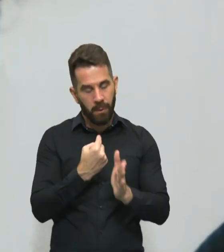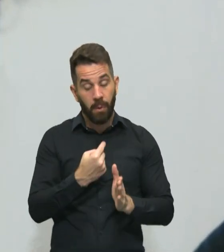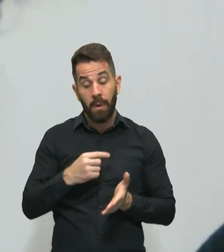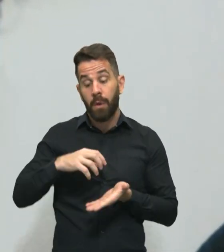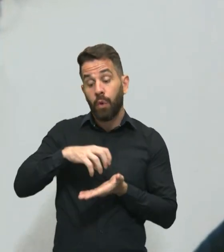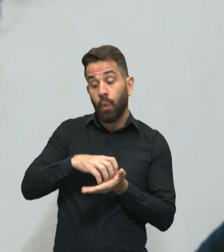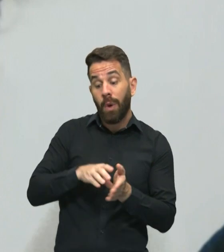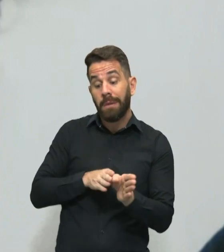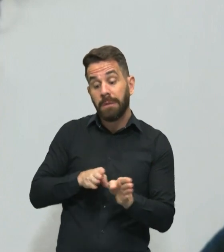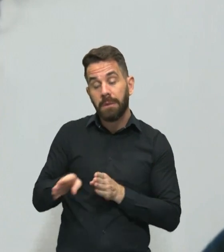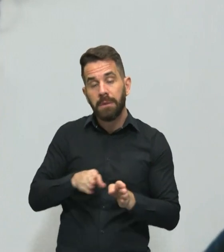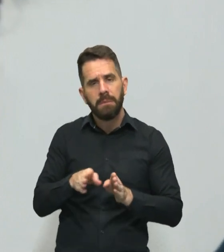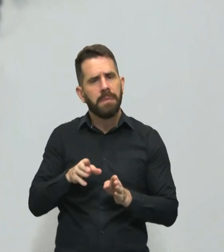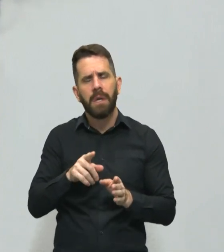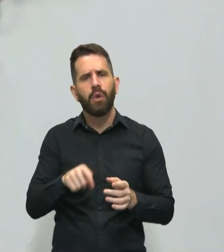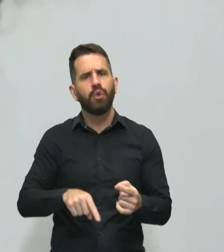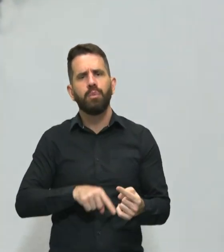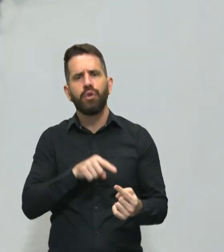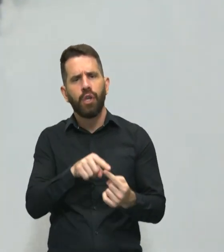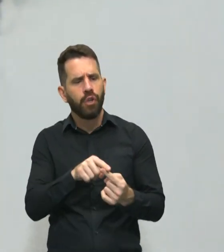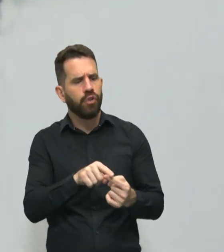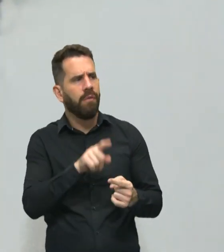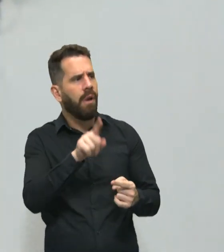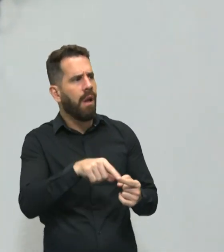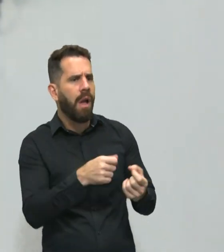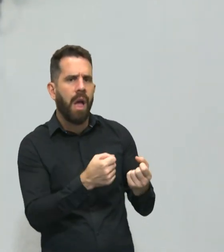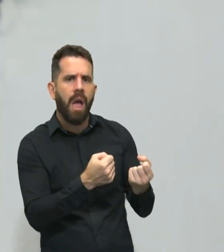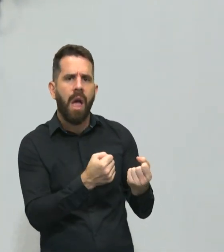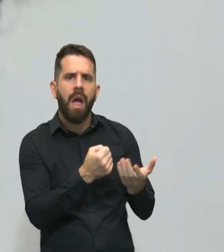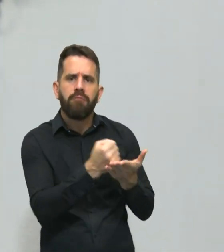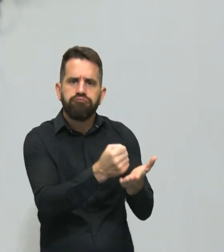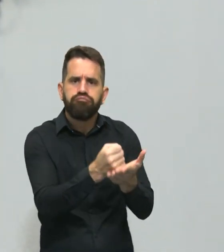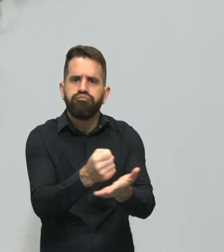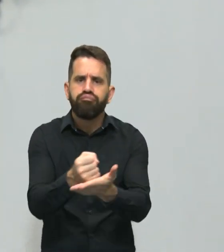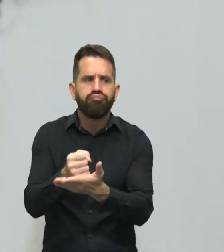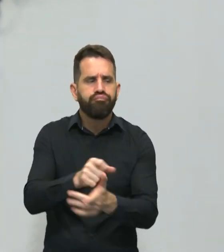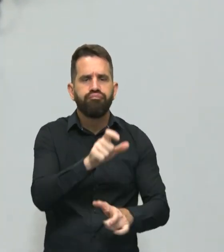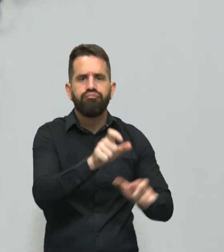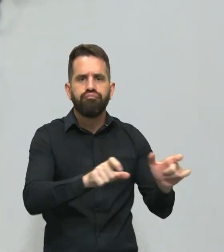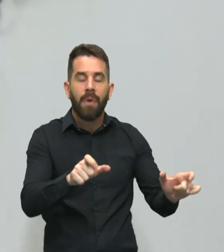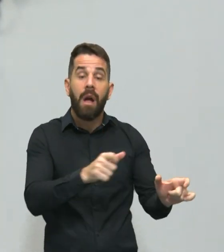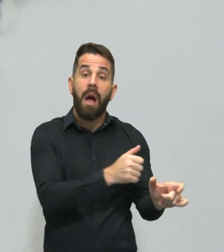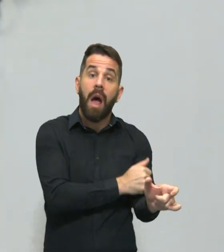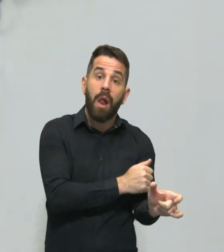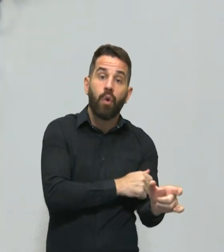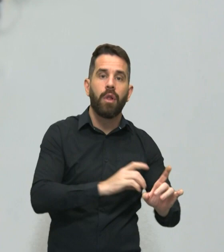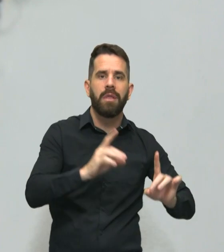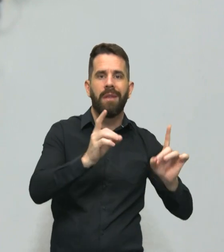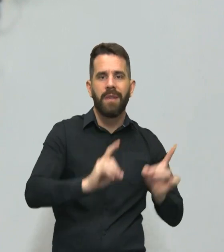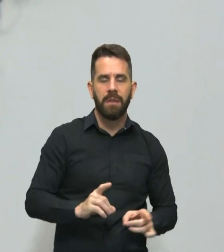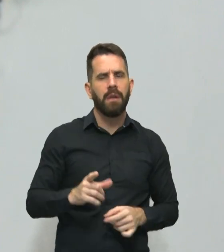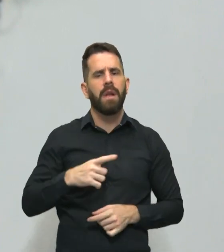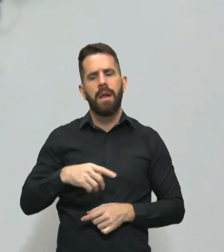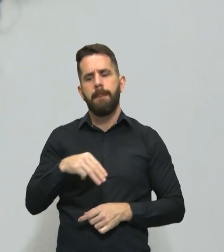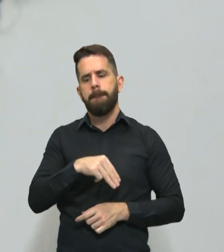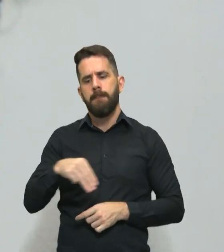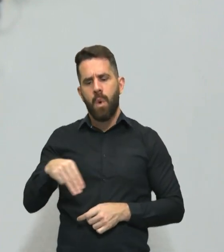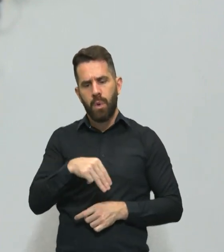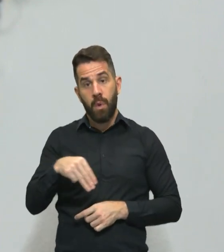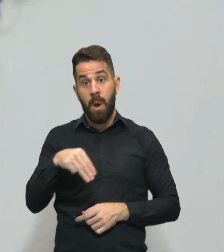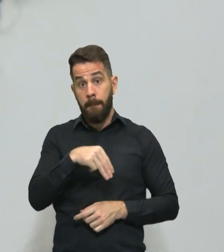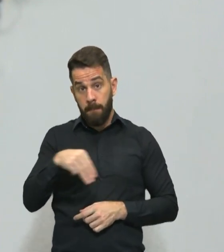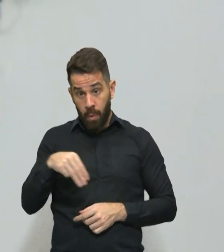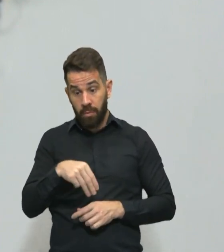alunos e alunas com deficiência. Nós temos atendimento especializado com monitores, né? Designamos monitores que